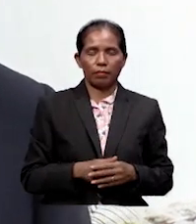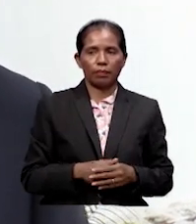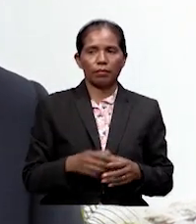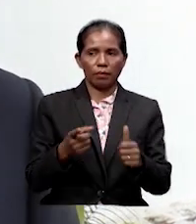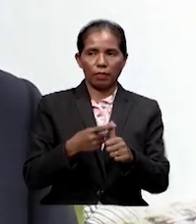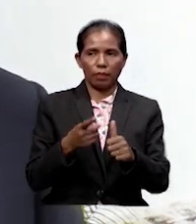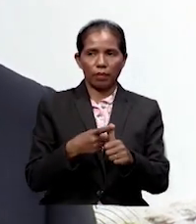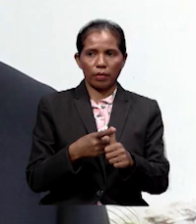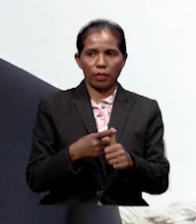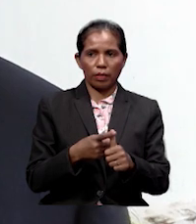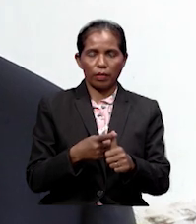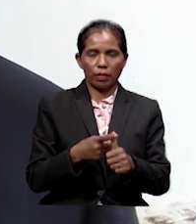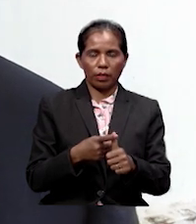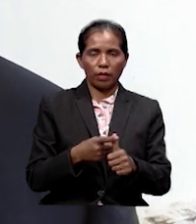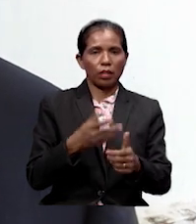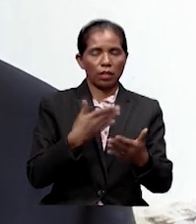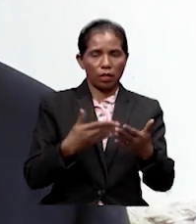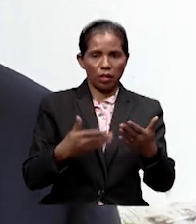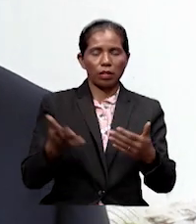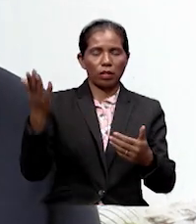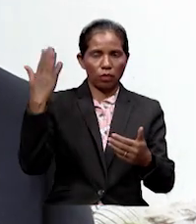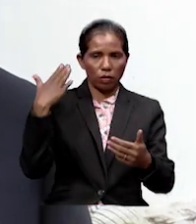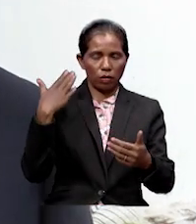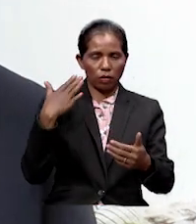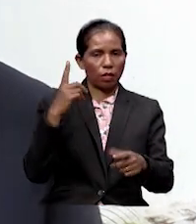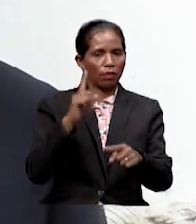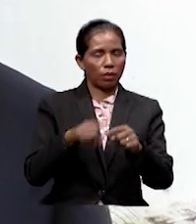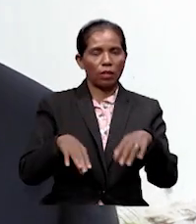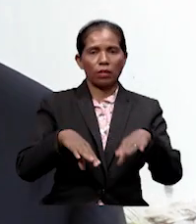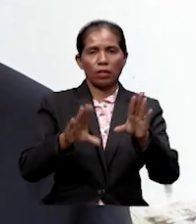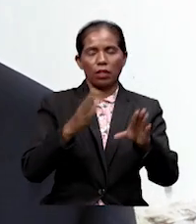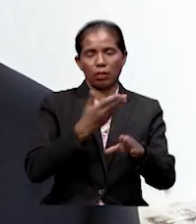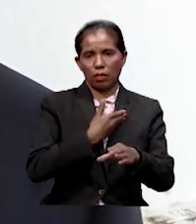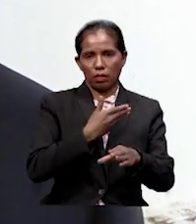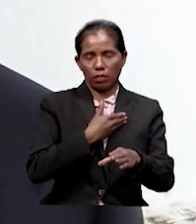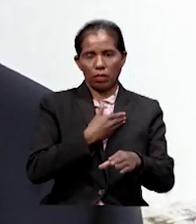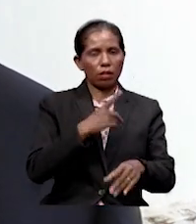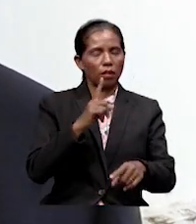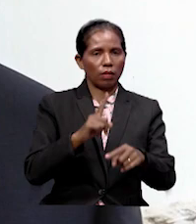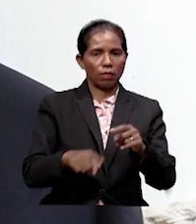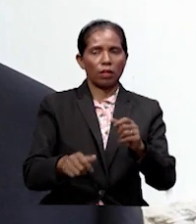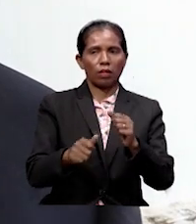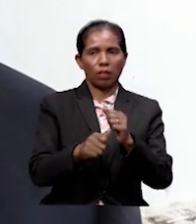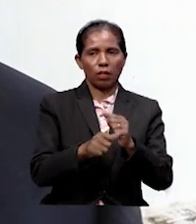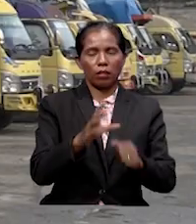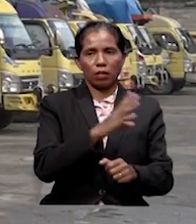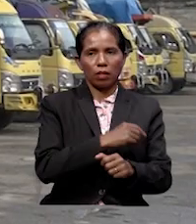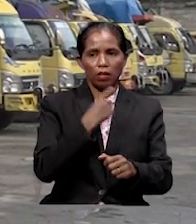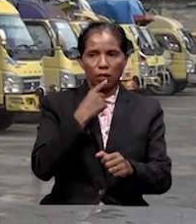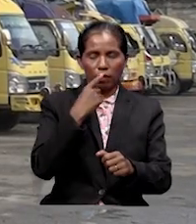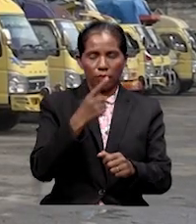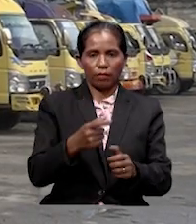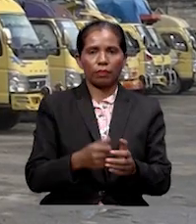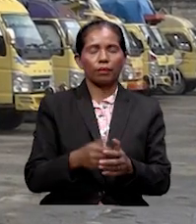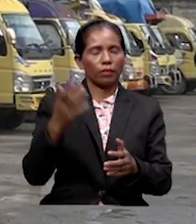primeiro estoc lama labele hasae labele halo assambarcamento especulação. Antes,